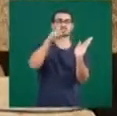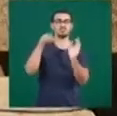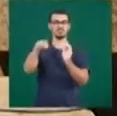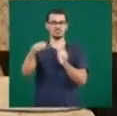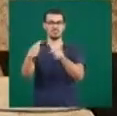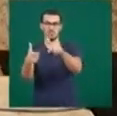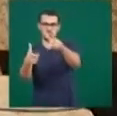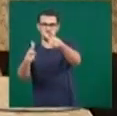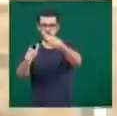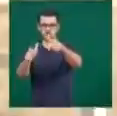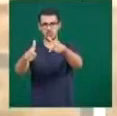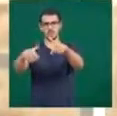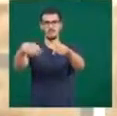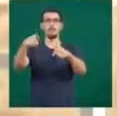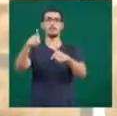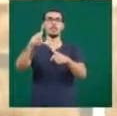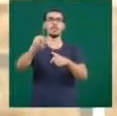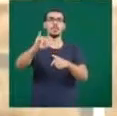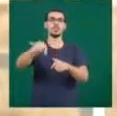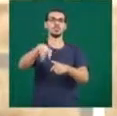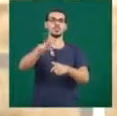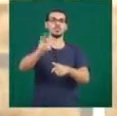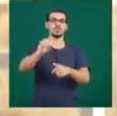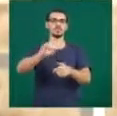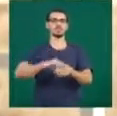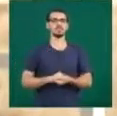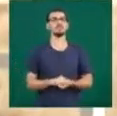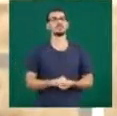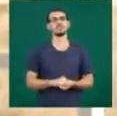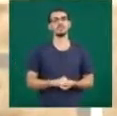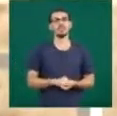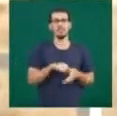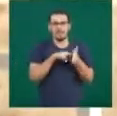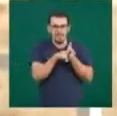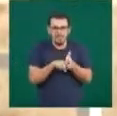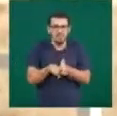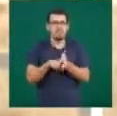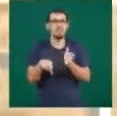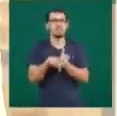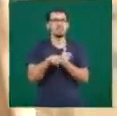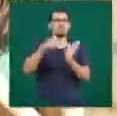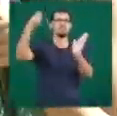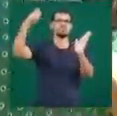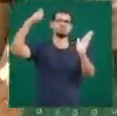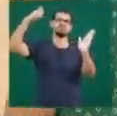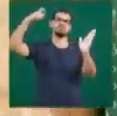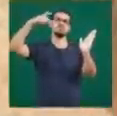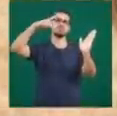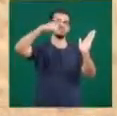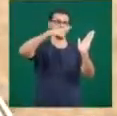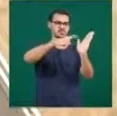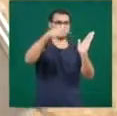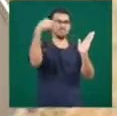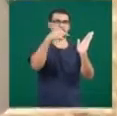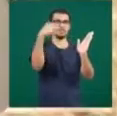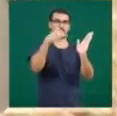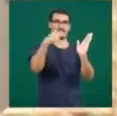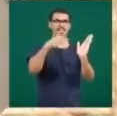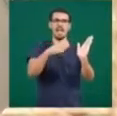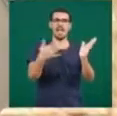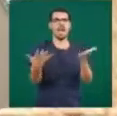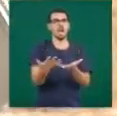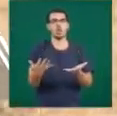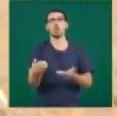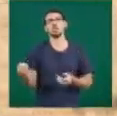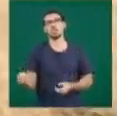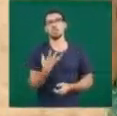conhecido como polijunção. A pesquisa sobre energia fotovoltaica de alta concentração, ou seja, proveniente deste painel, é inédita